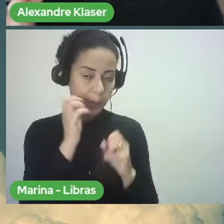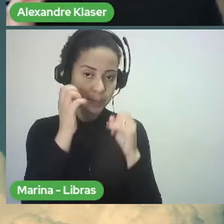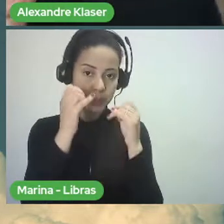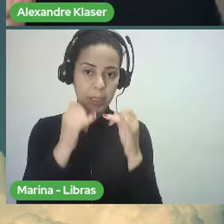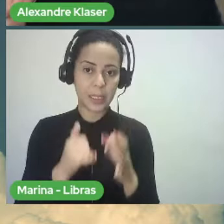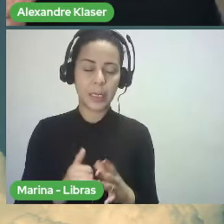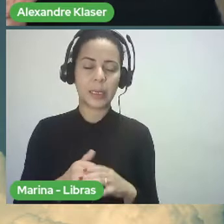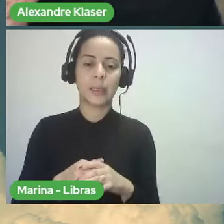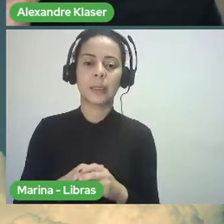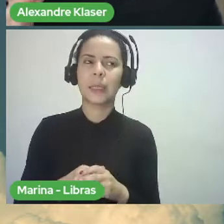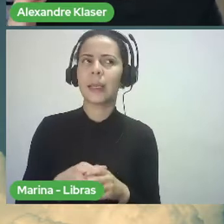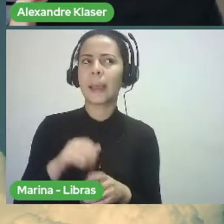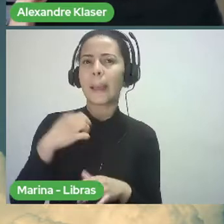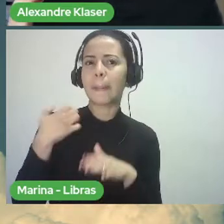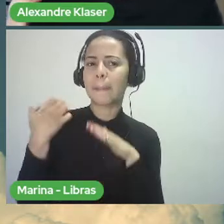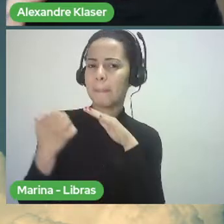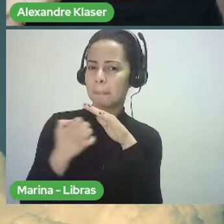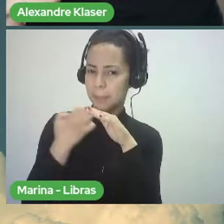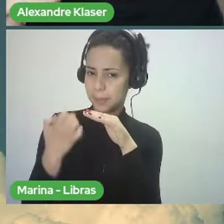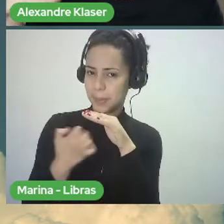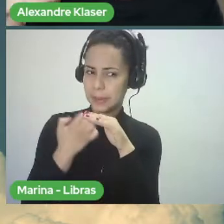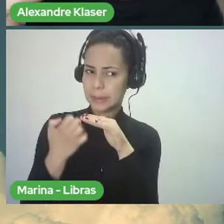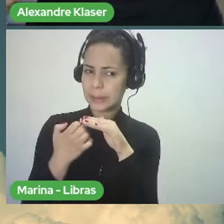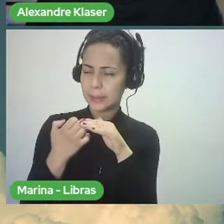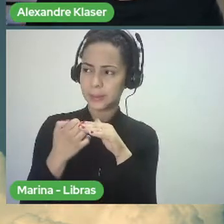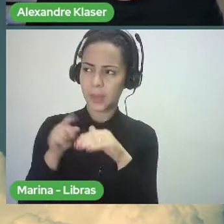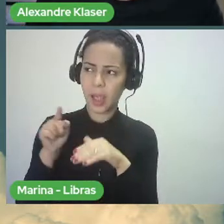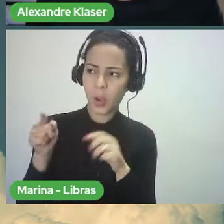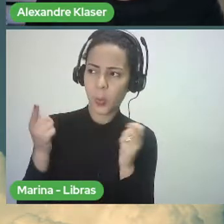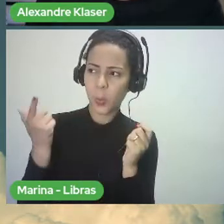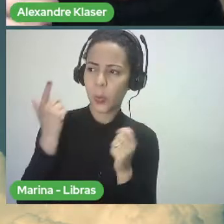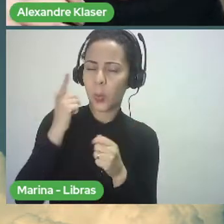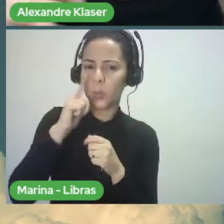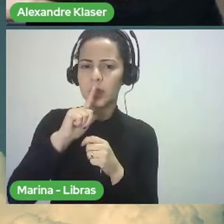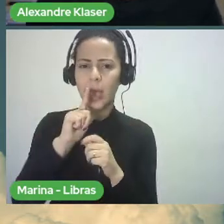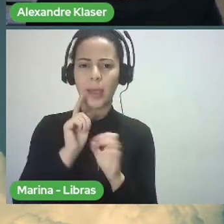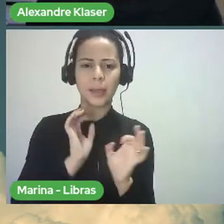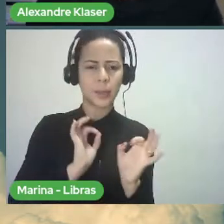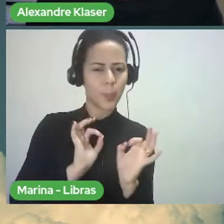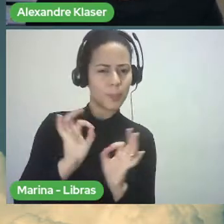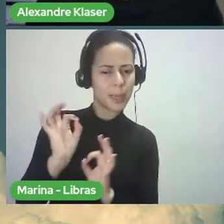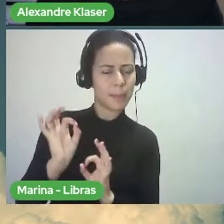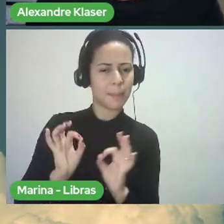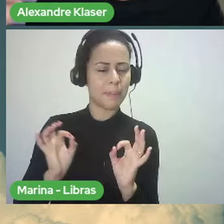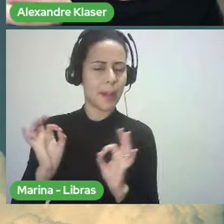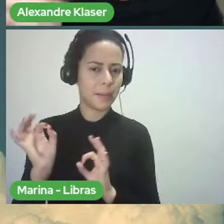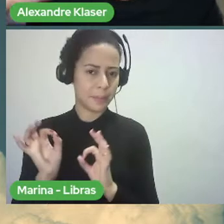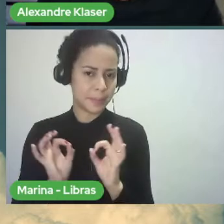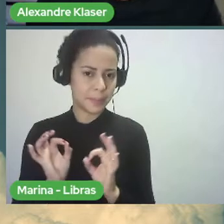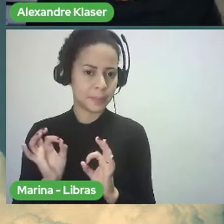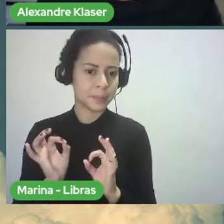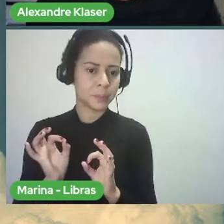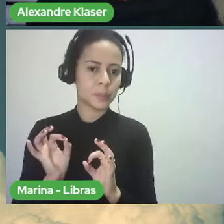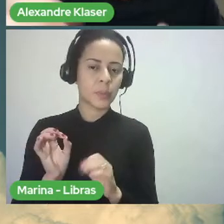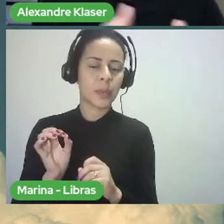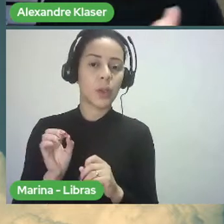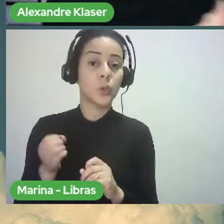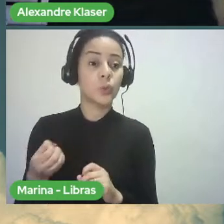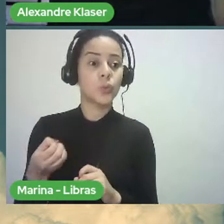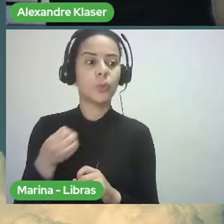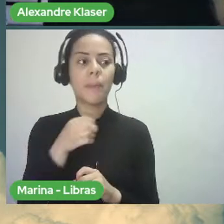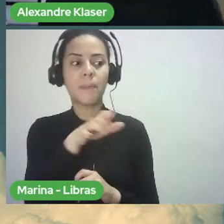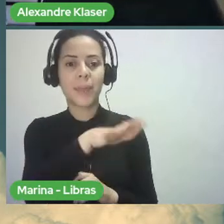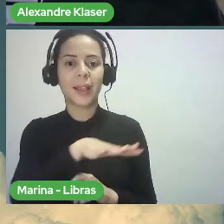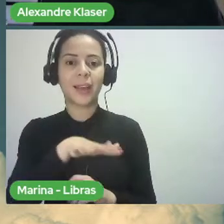como uma organização consegue se preparar ou se adequar a novas tendências de mercado. A